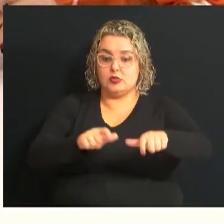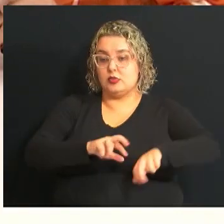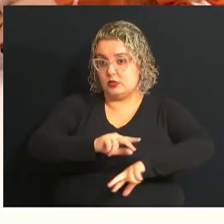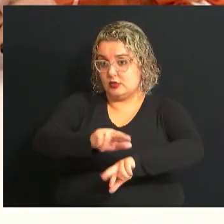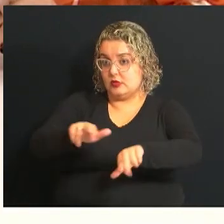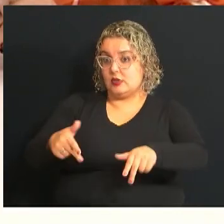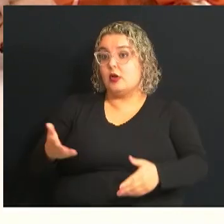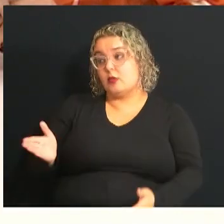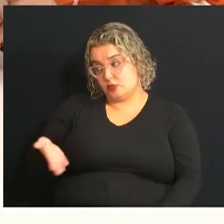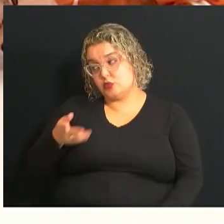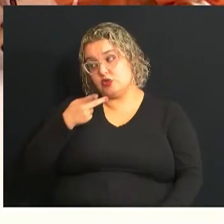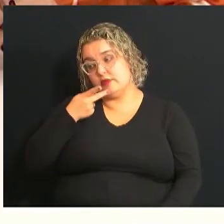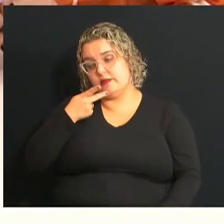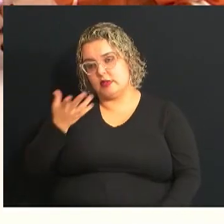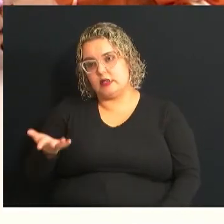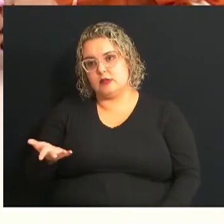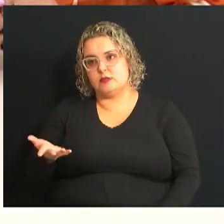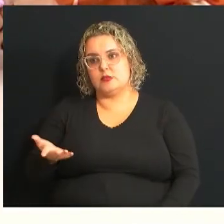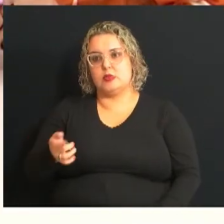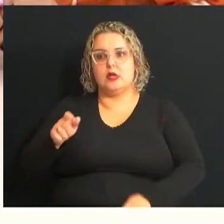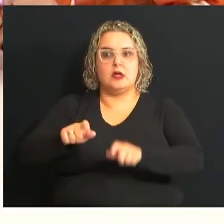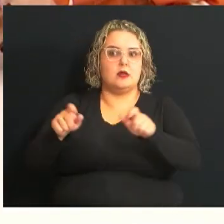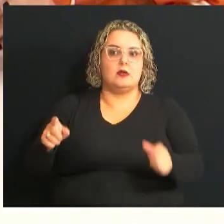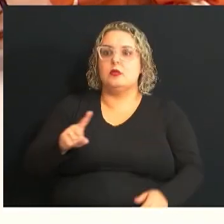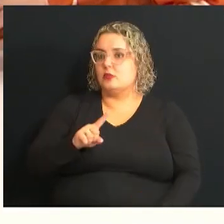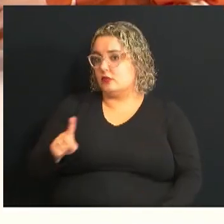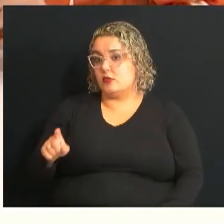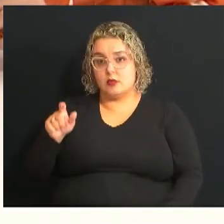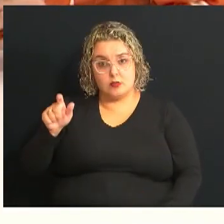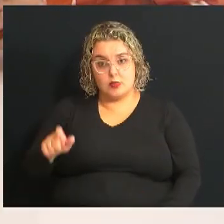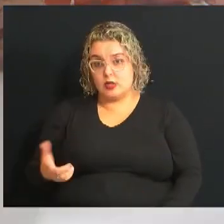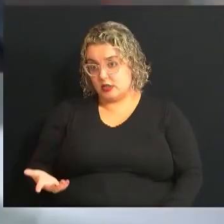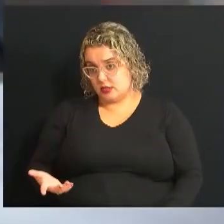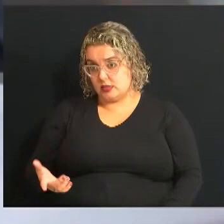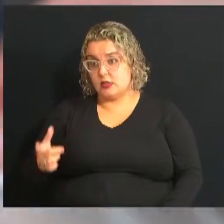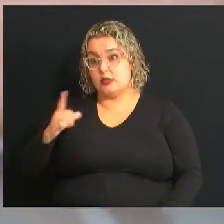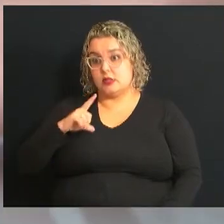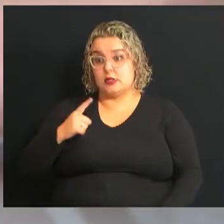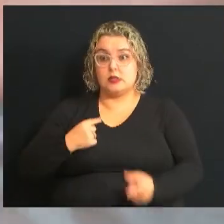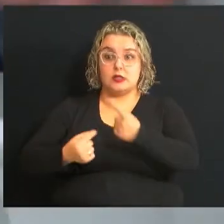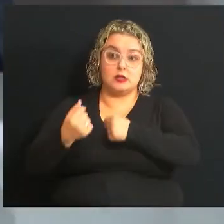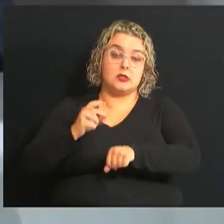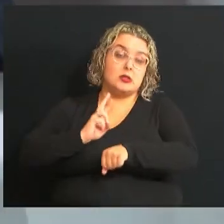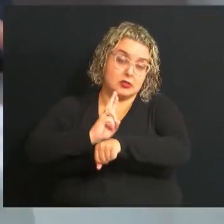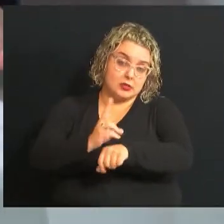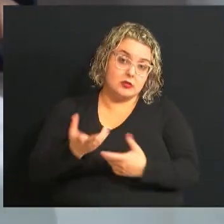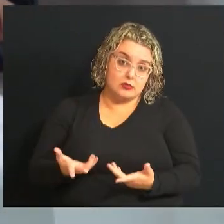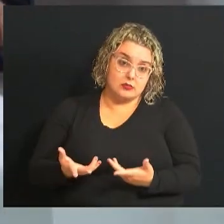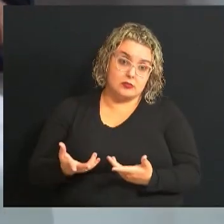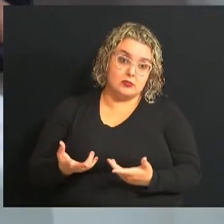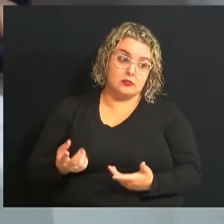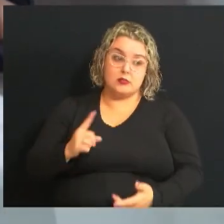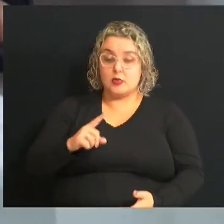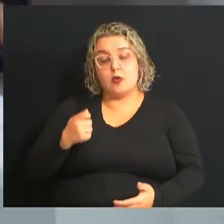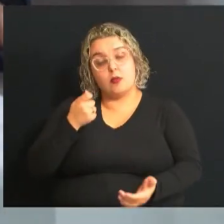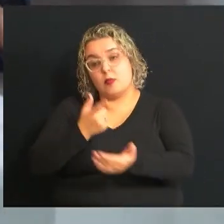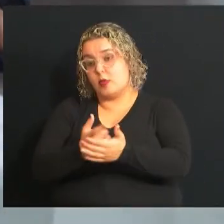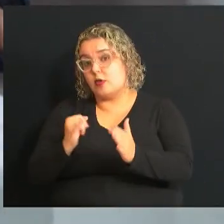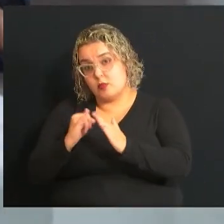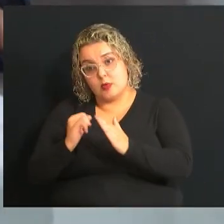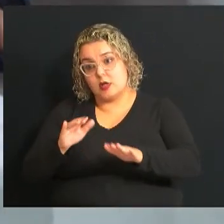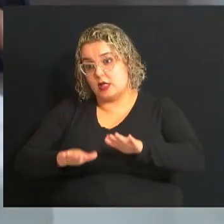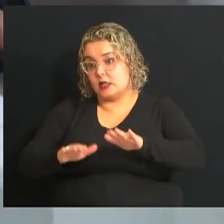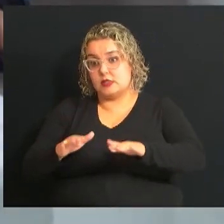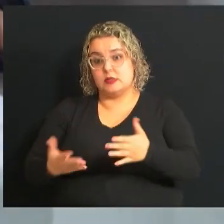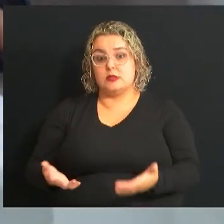de dizer. E essa pessoa não é uma pessoa que, mesmo que tenha recursos, que deveria comprar um imóvel, porque de repente hoje ela se